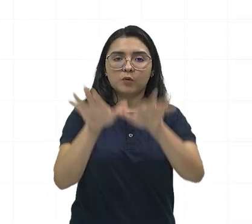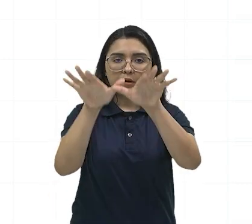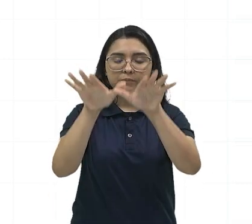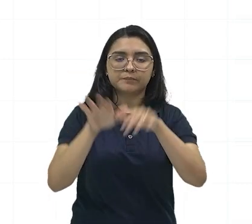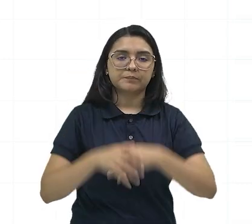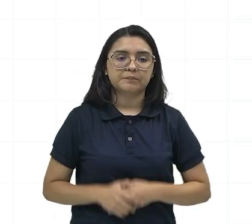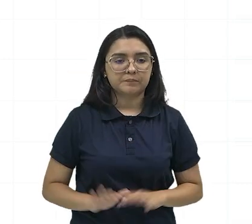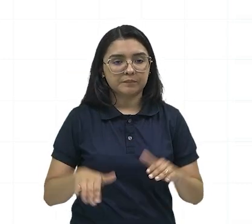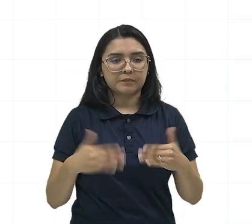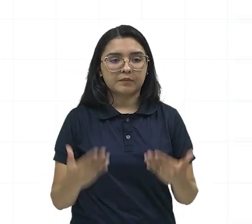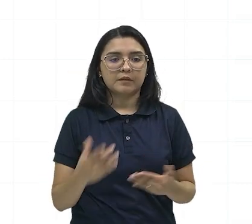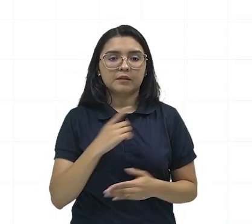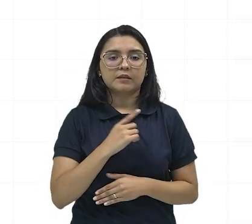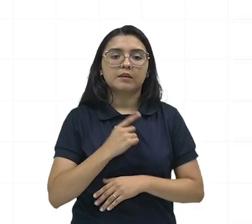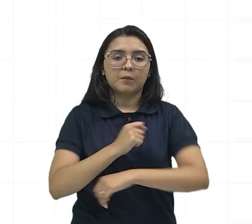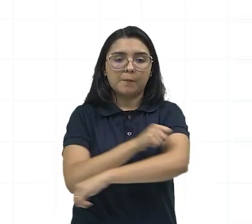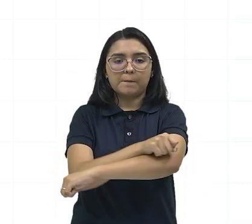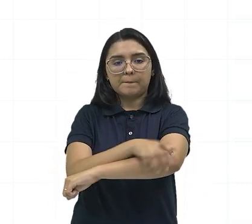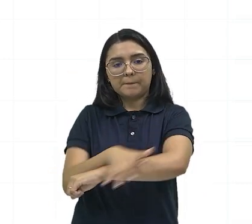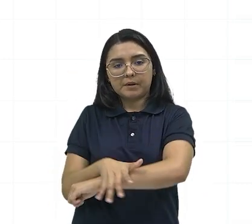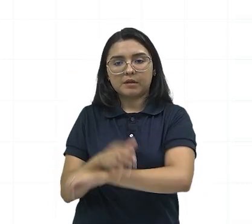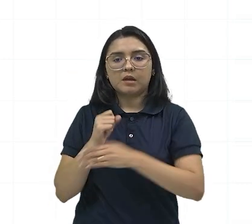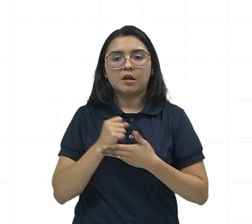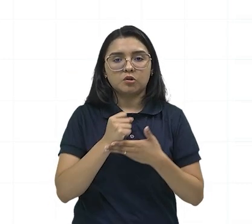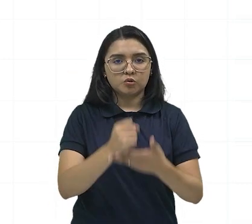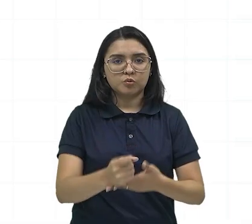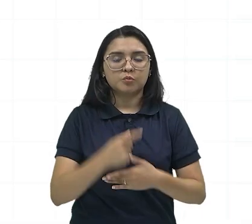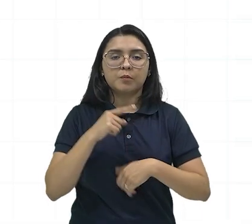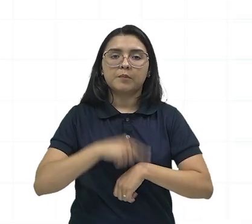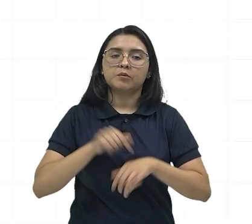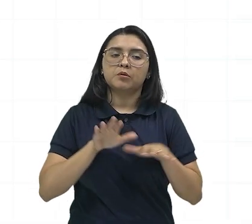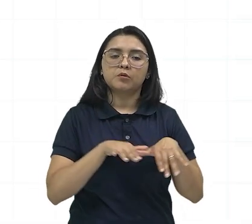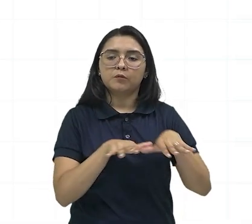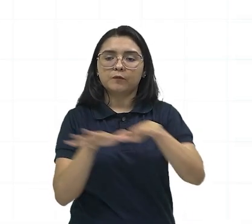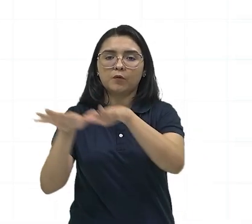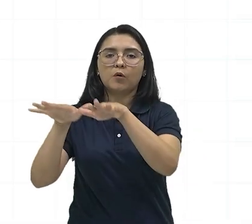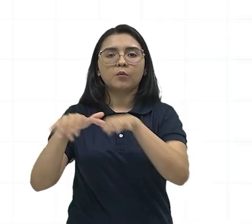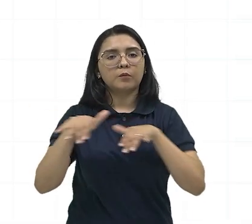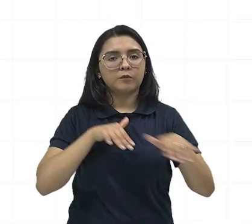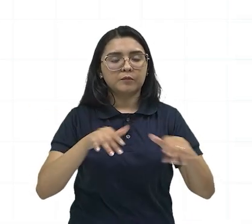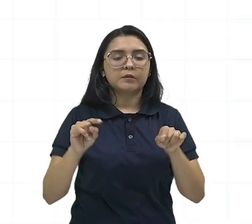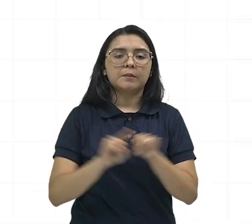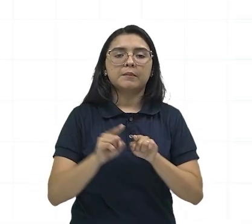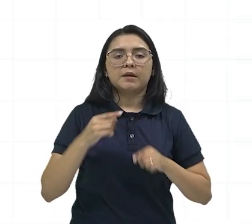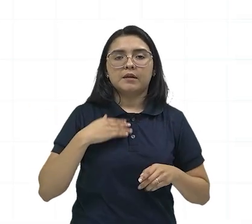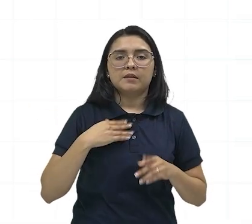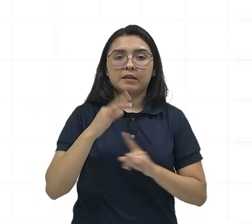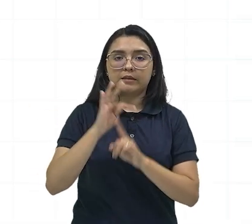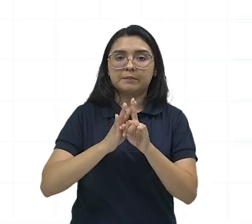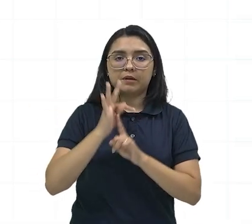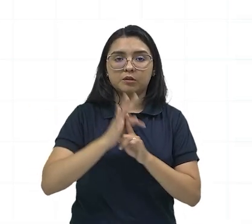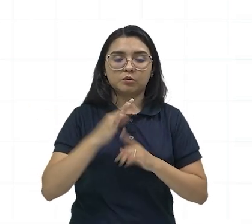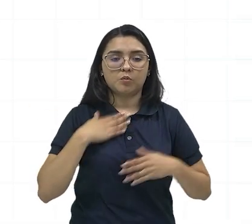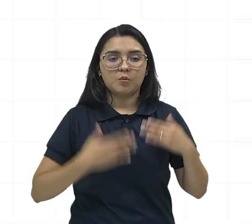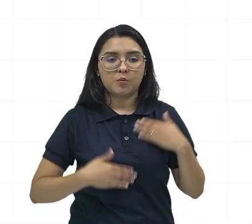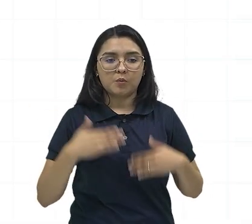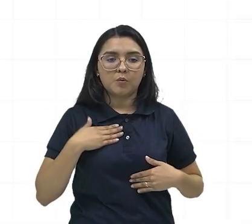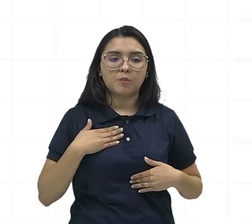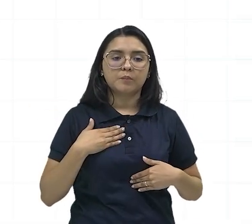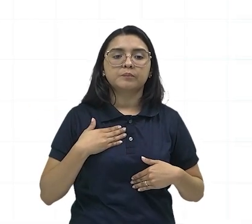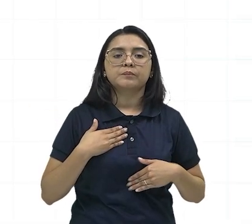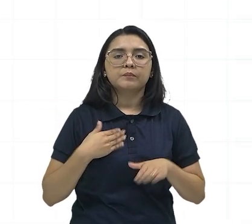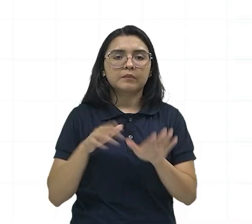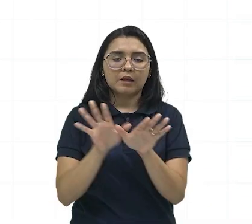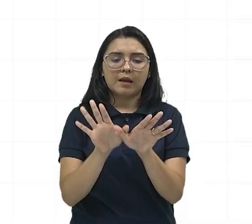voo. A presença de penas ajudam no voo e na regulação térmica, né? As asas